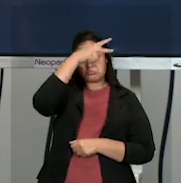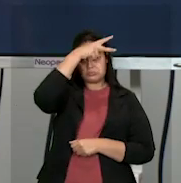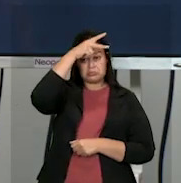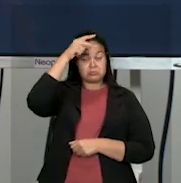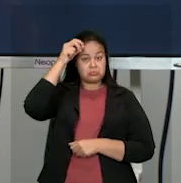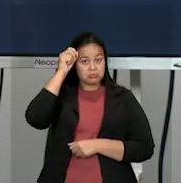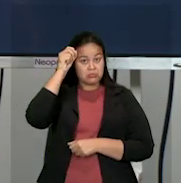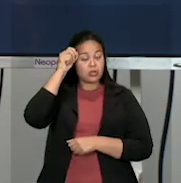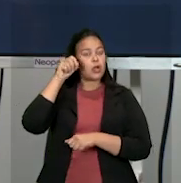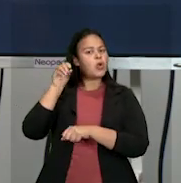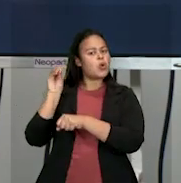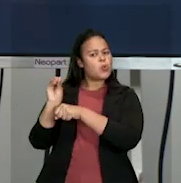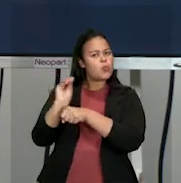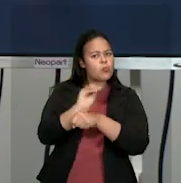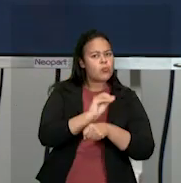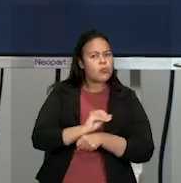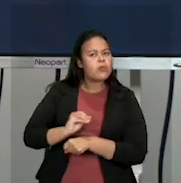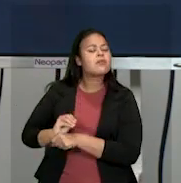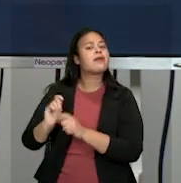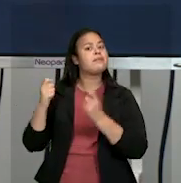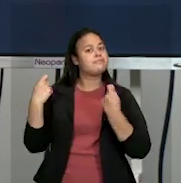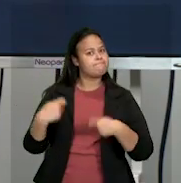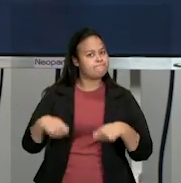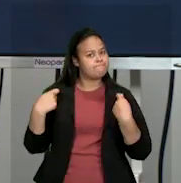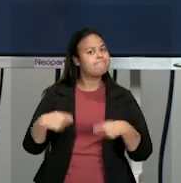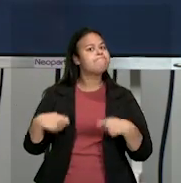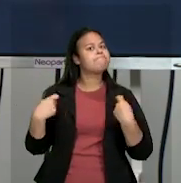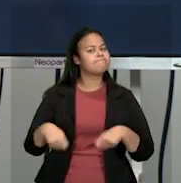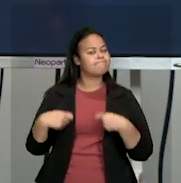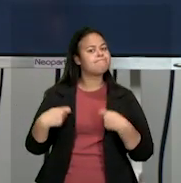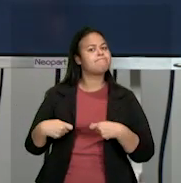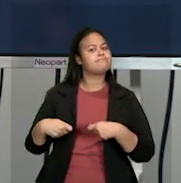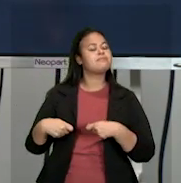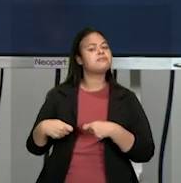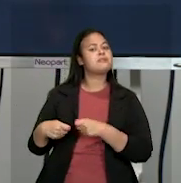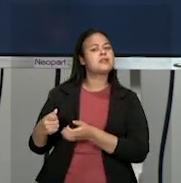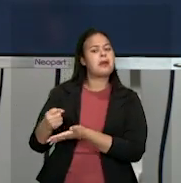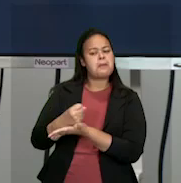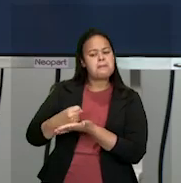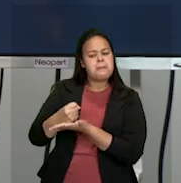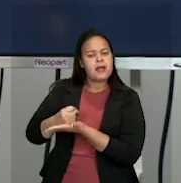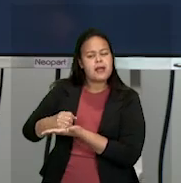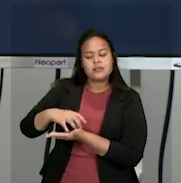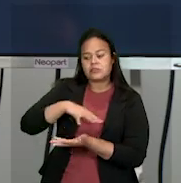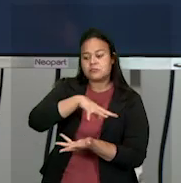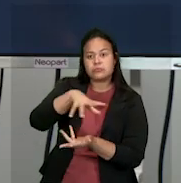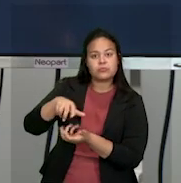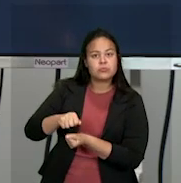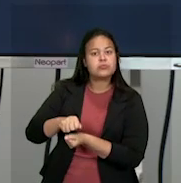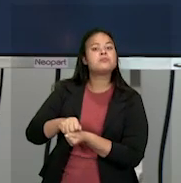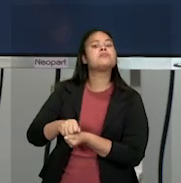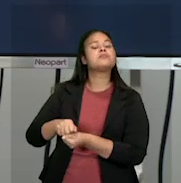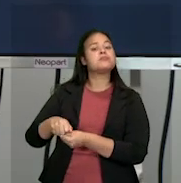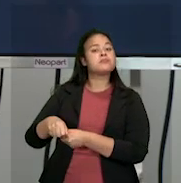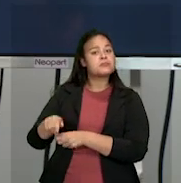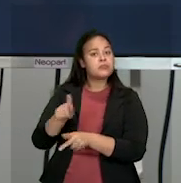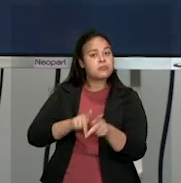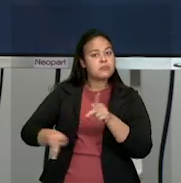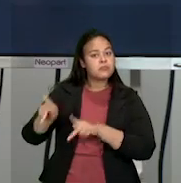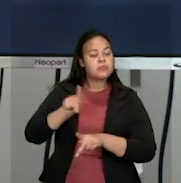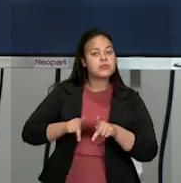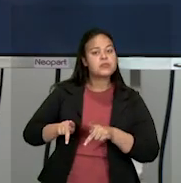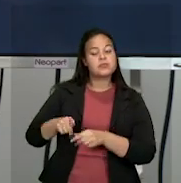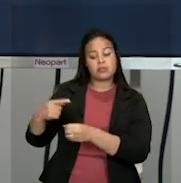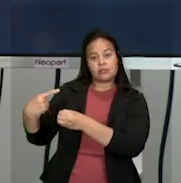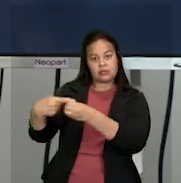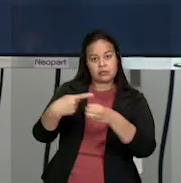que cuidar de necessidades básicas dessa população, tanto do meio urbano quanto do